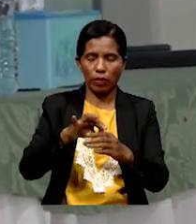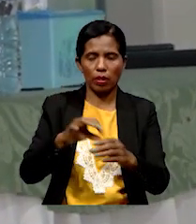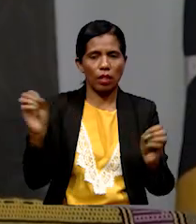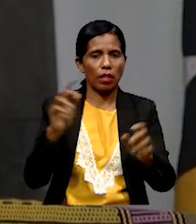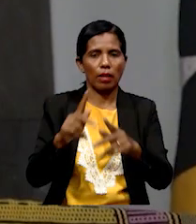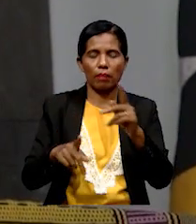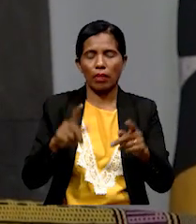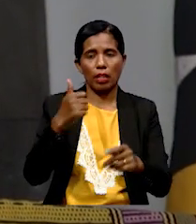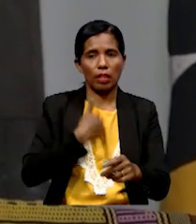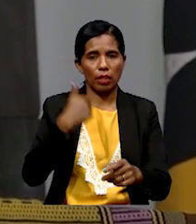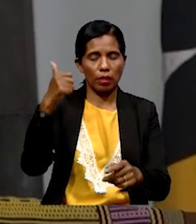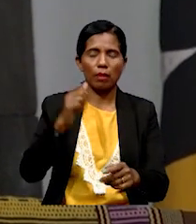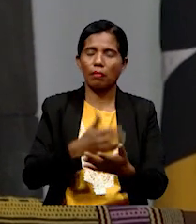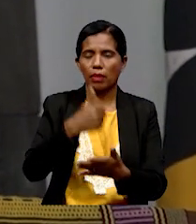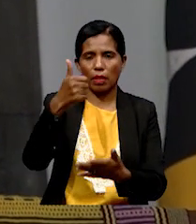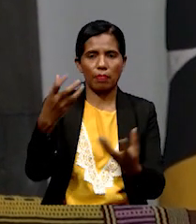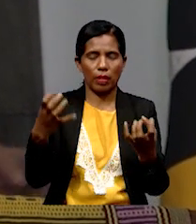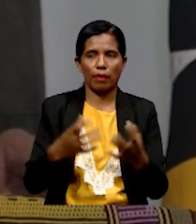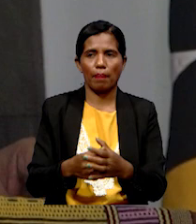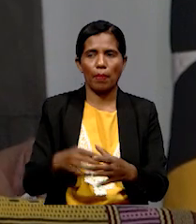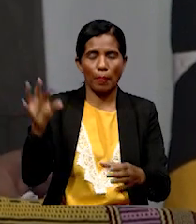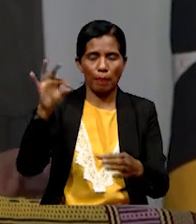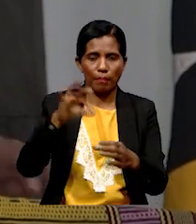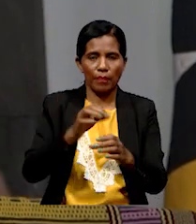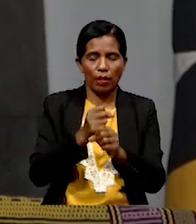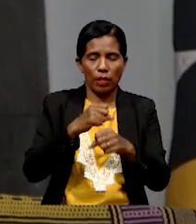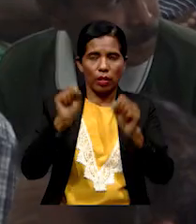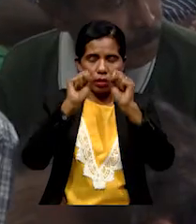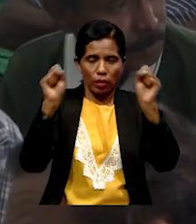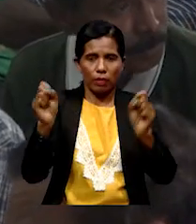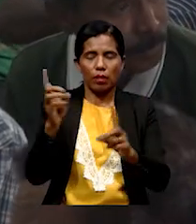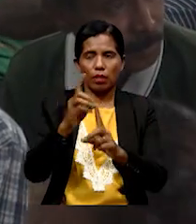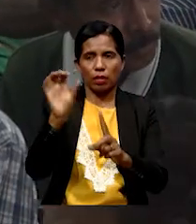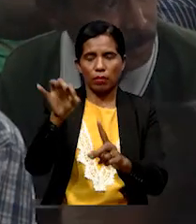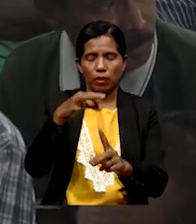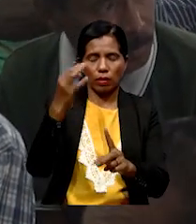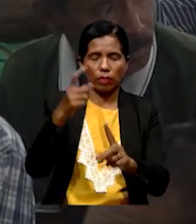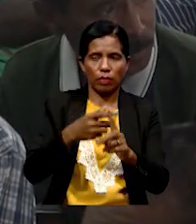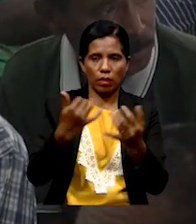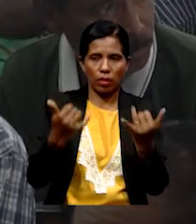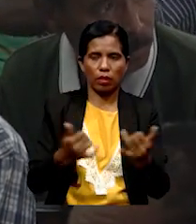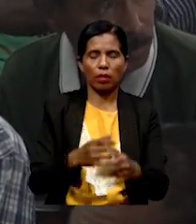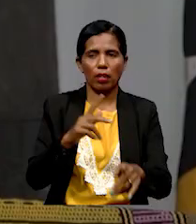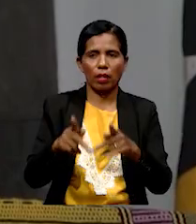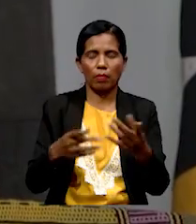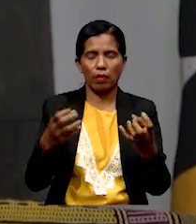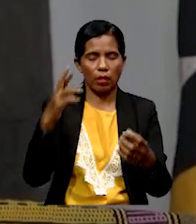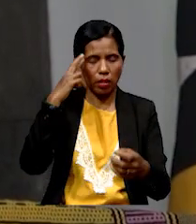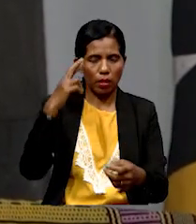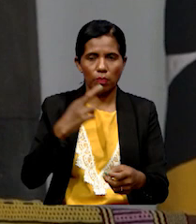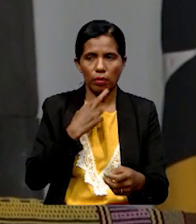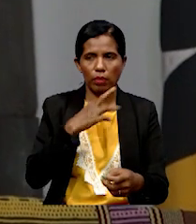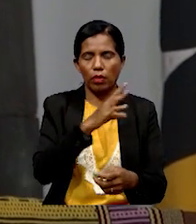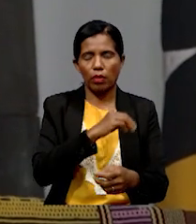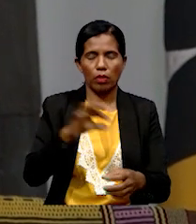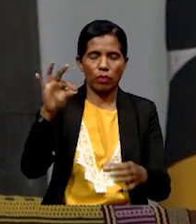mayoria. Elisang presidensial primera volta ne be halau ia sabadu lorong sanuluru sinsia fulang ne, kandidatu mais votadu mak Zera Musorta, ho